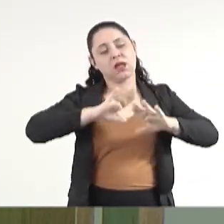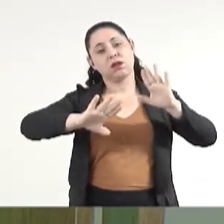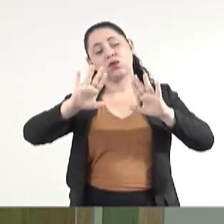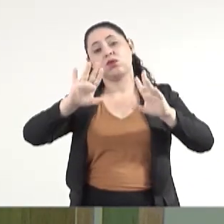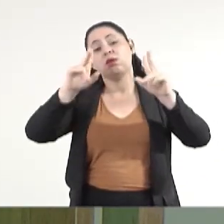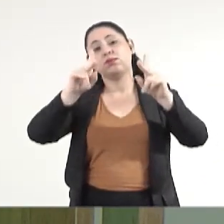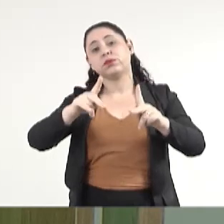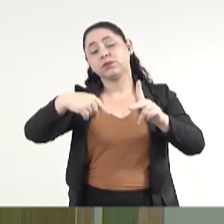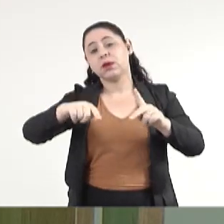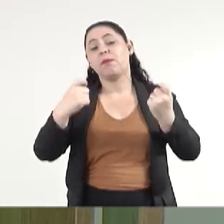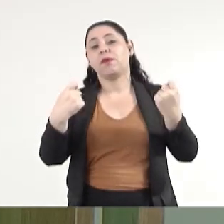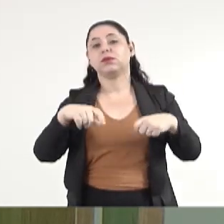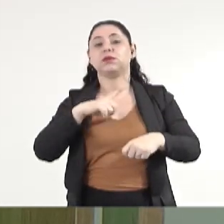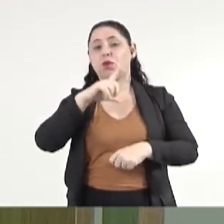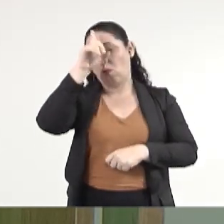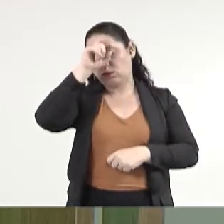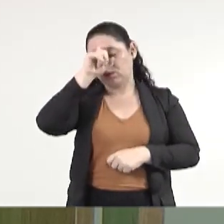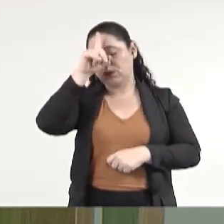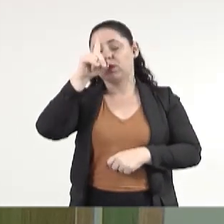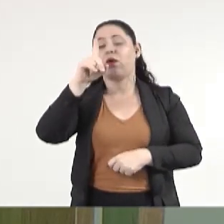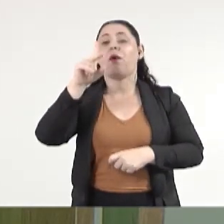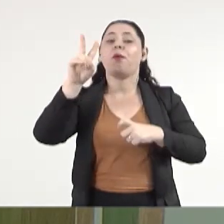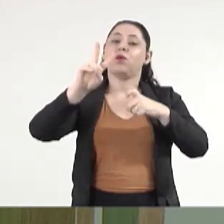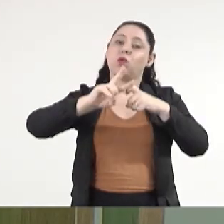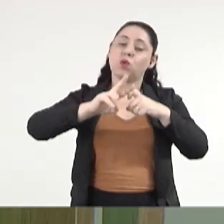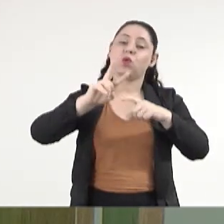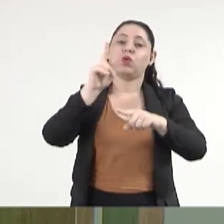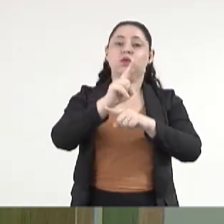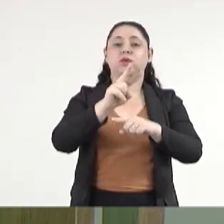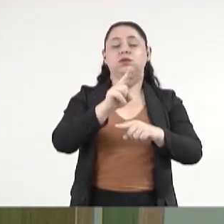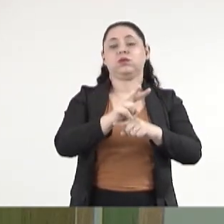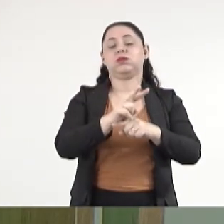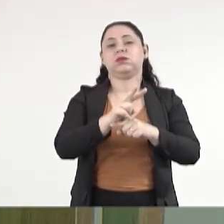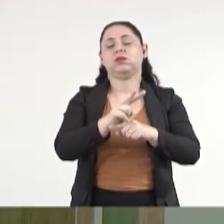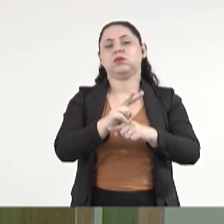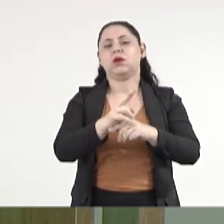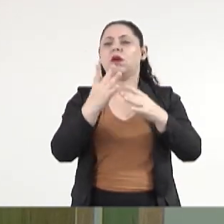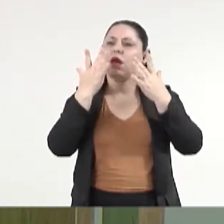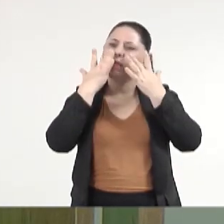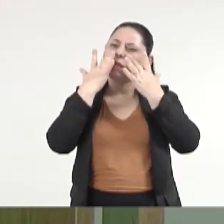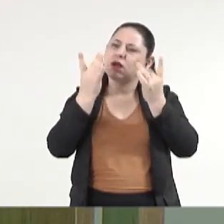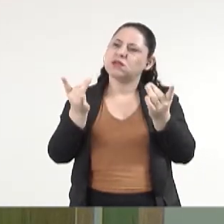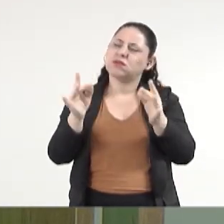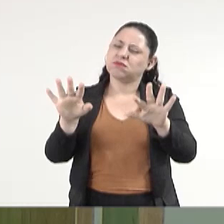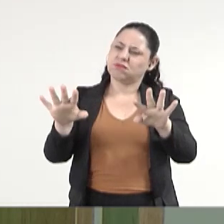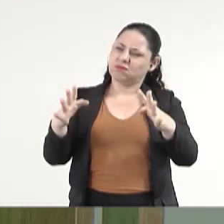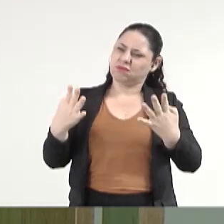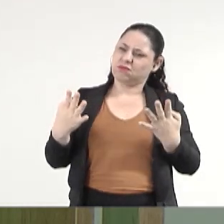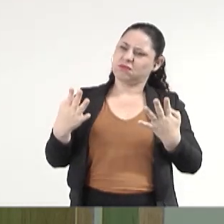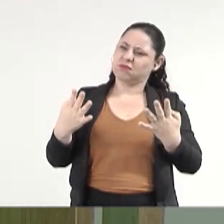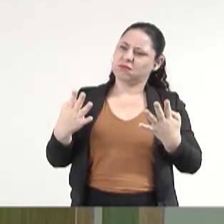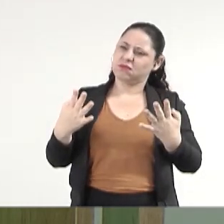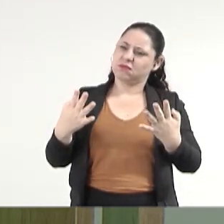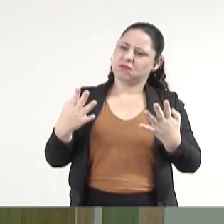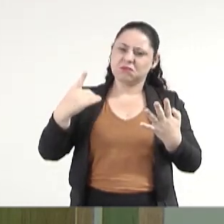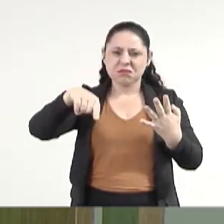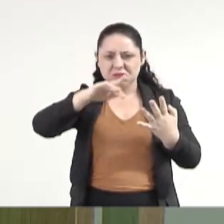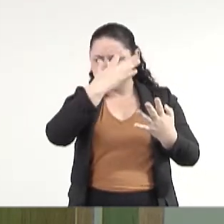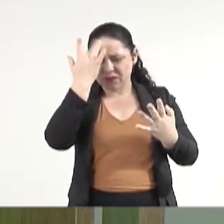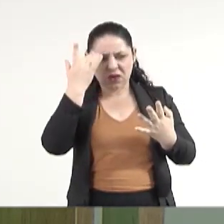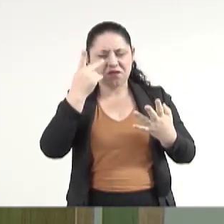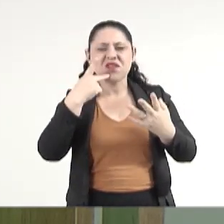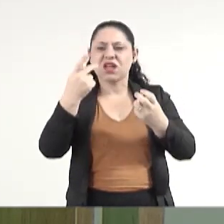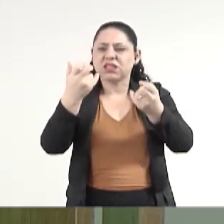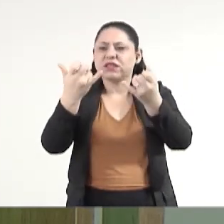é preciso ter um hospital universitário que cuide dos animais. E algo que me chama muita atenção, que no processo de escuta das